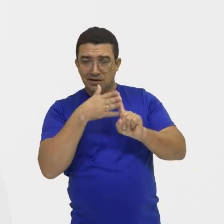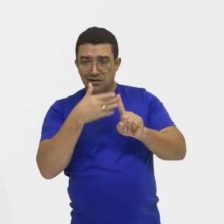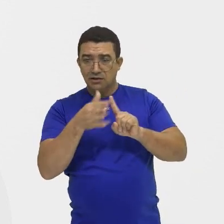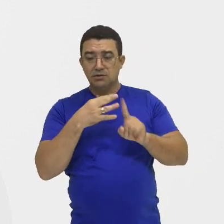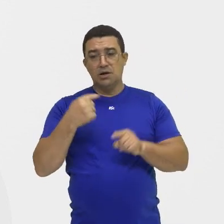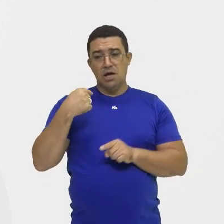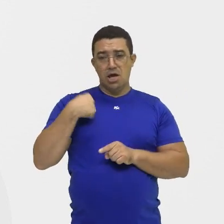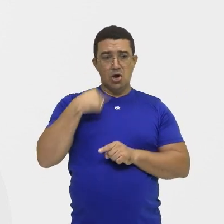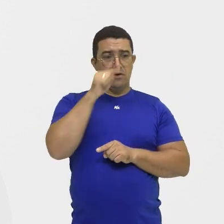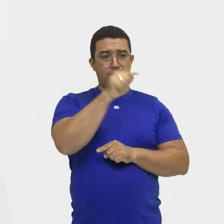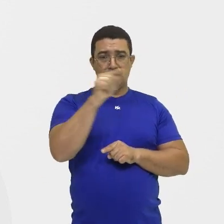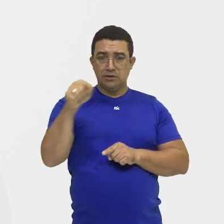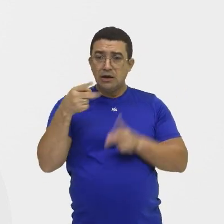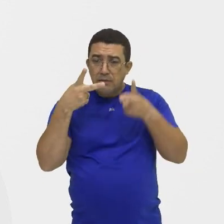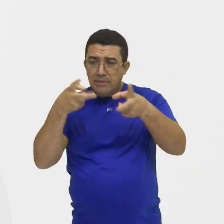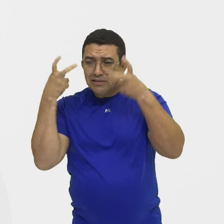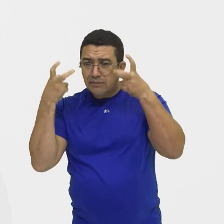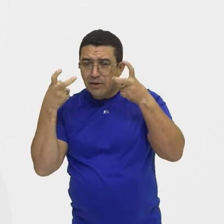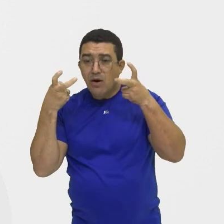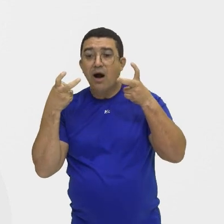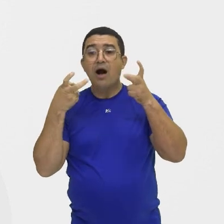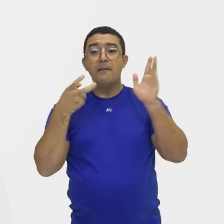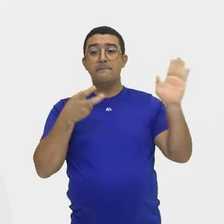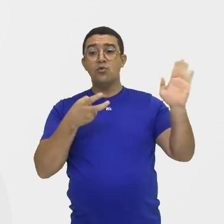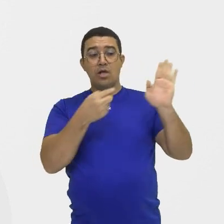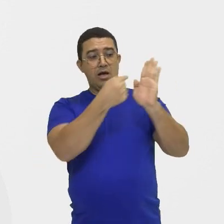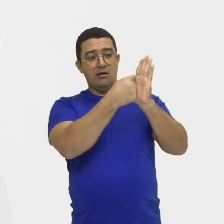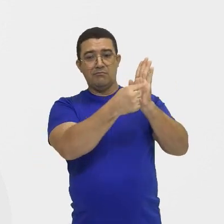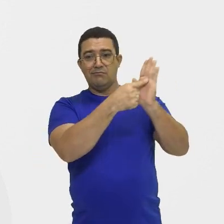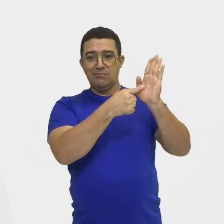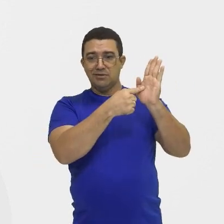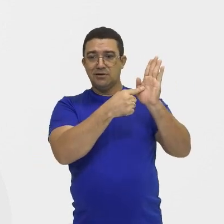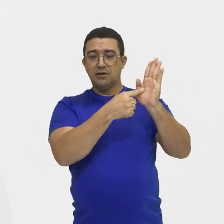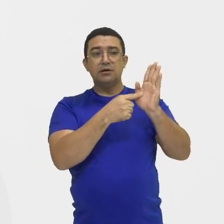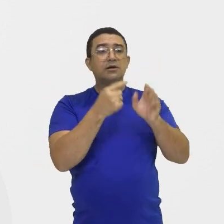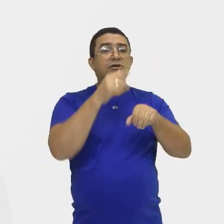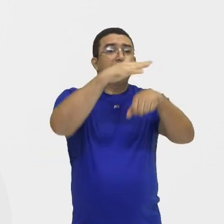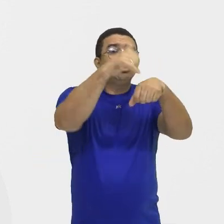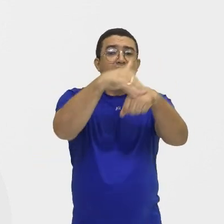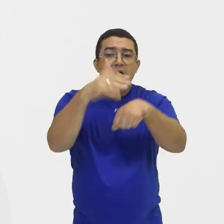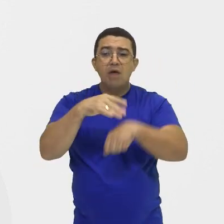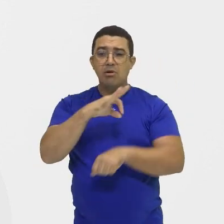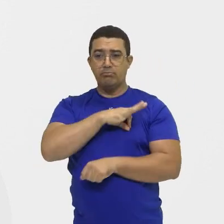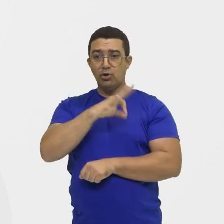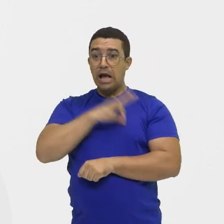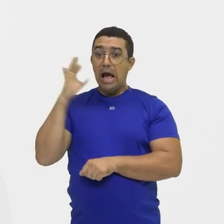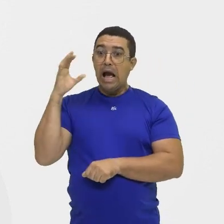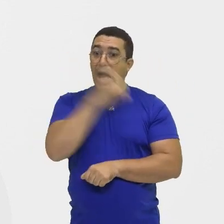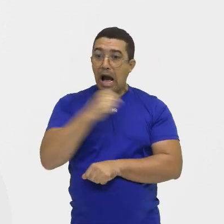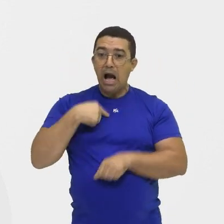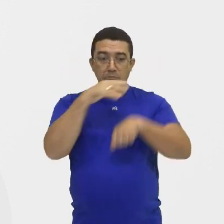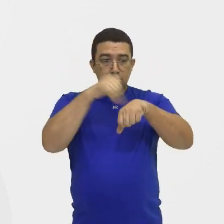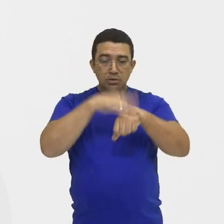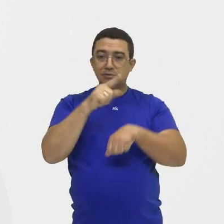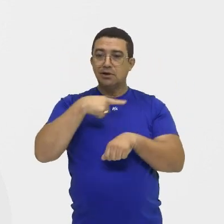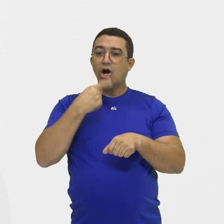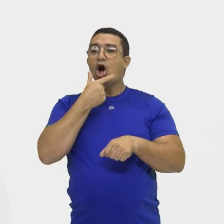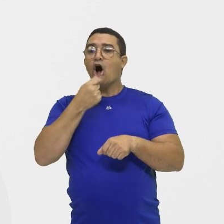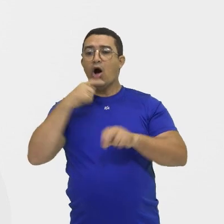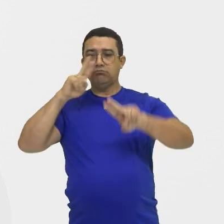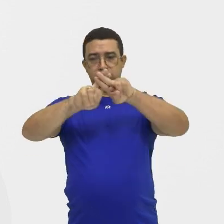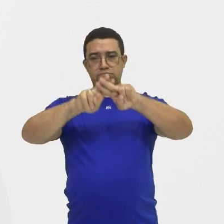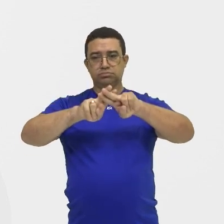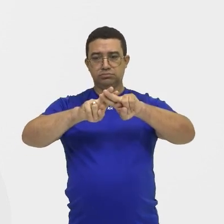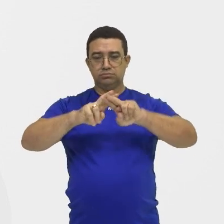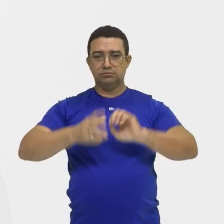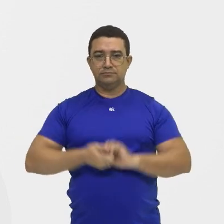eu, qualquer um que perceber esse sinal na mão de uma mulher, procurar a polícia imediatamente para identificar esse agressor. Vamos lá